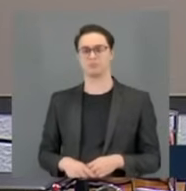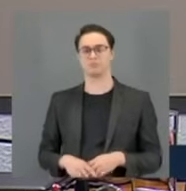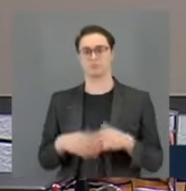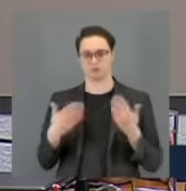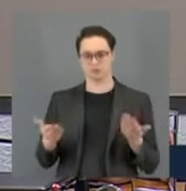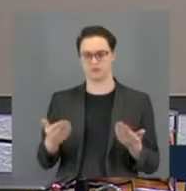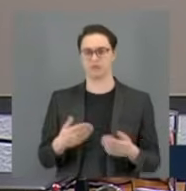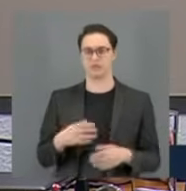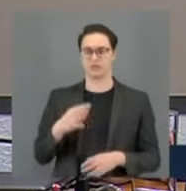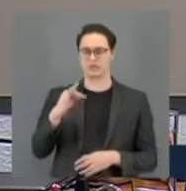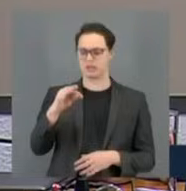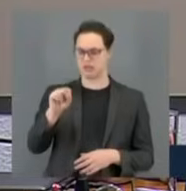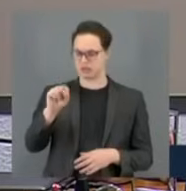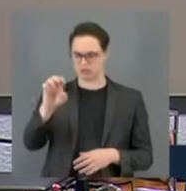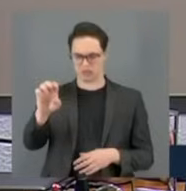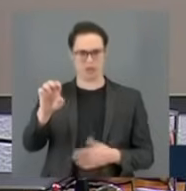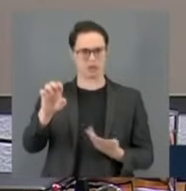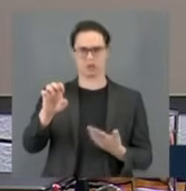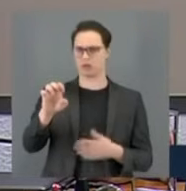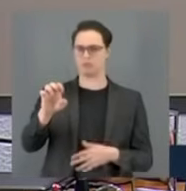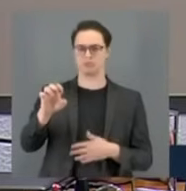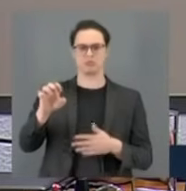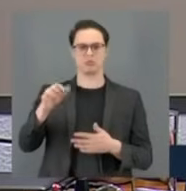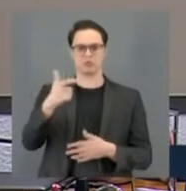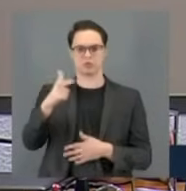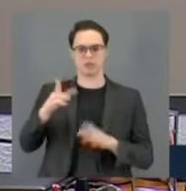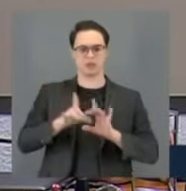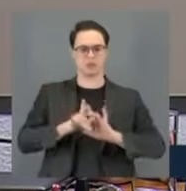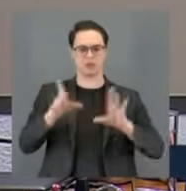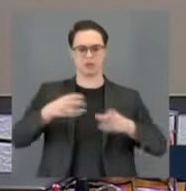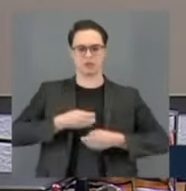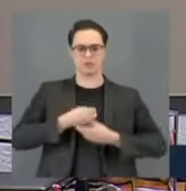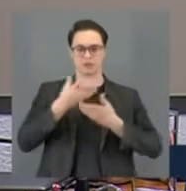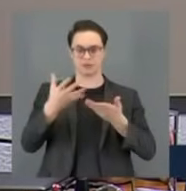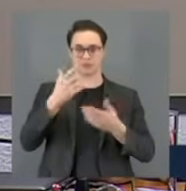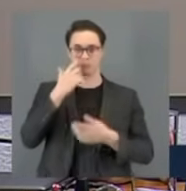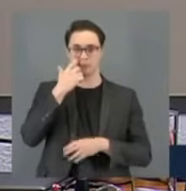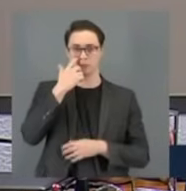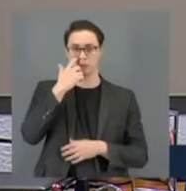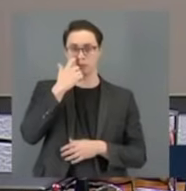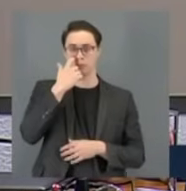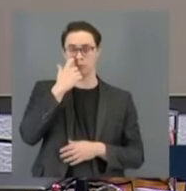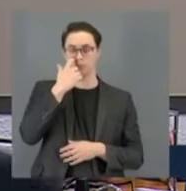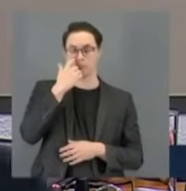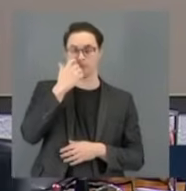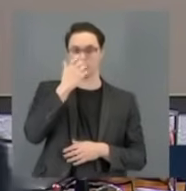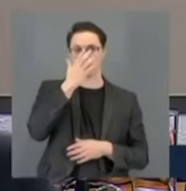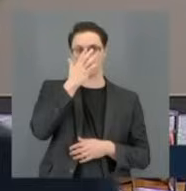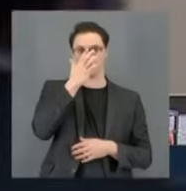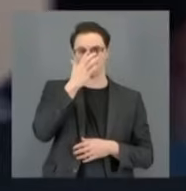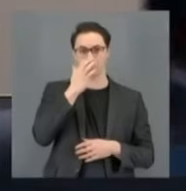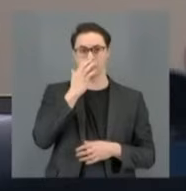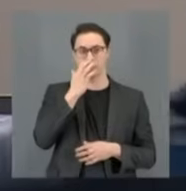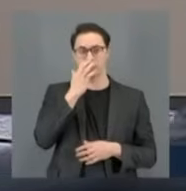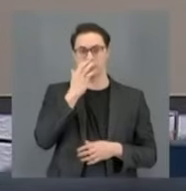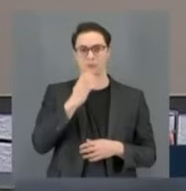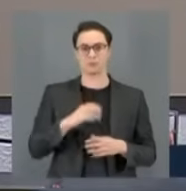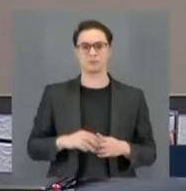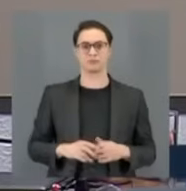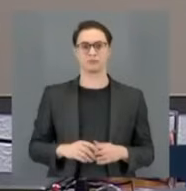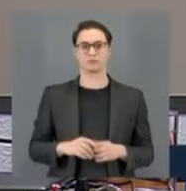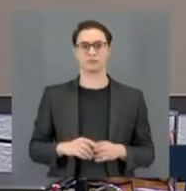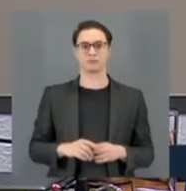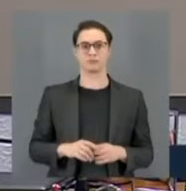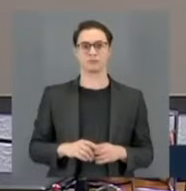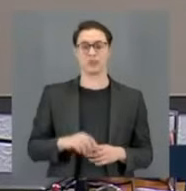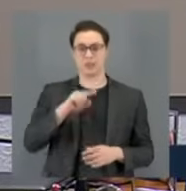TSE, não tem ministro Alexandre, não tem liberdade de expressão, liberdade pública. Esses trechos entre funcionários do Twitter nada tem com o STF e foram